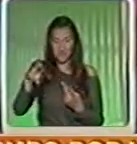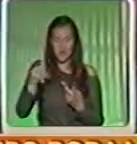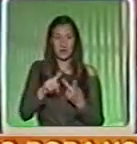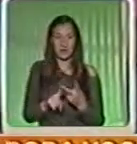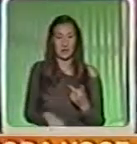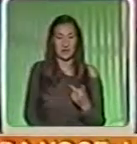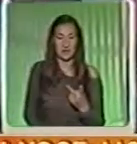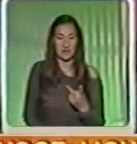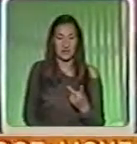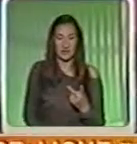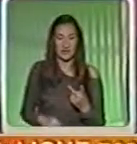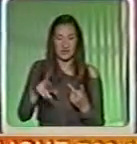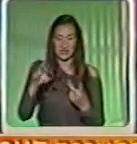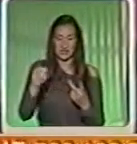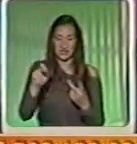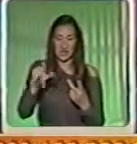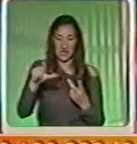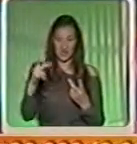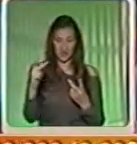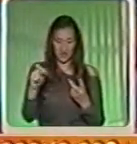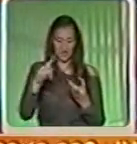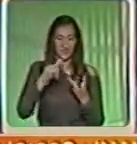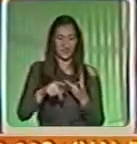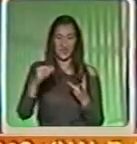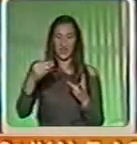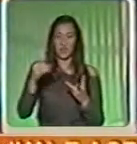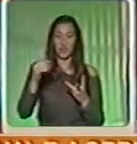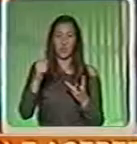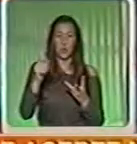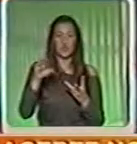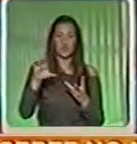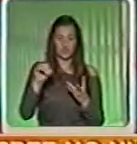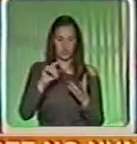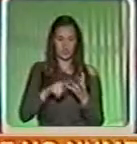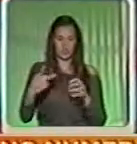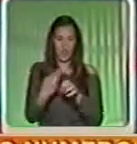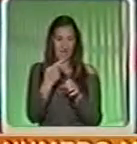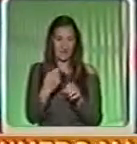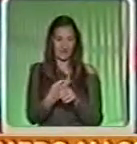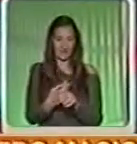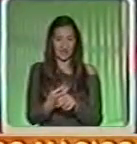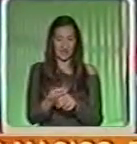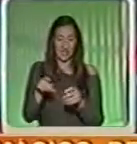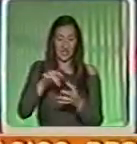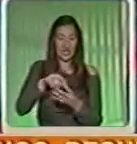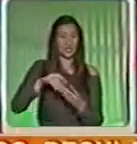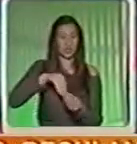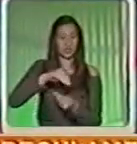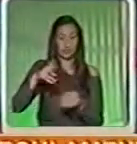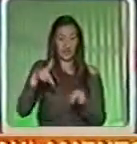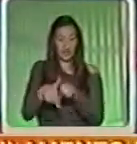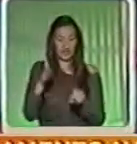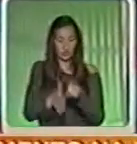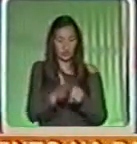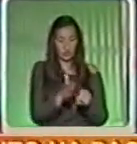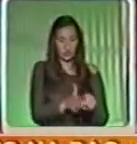Lima, sim. Salva e poejo. Que bom. Aliás, há licor de poejo também, mais sim, para cima, para o Alentejo. E com essas ervas também fazemos o chá, que